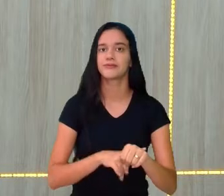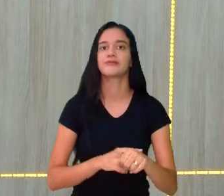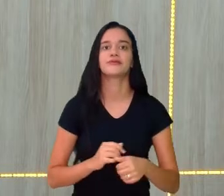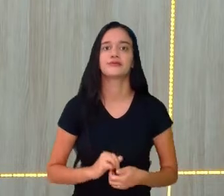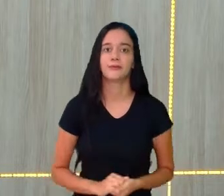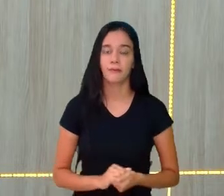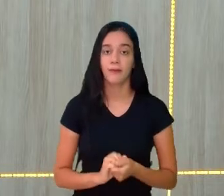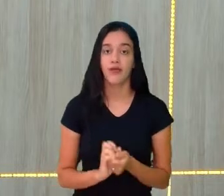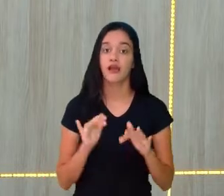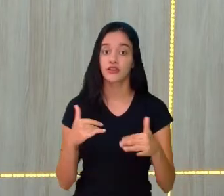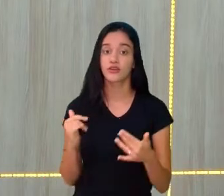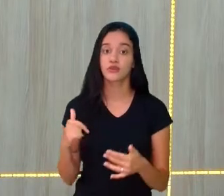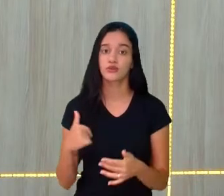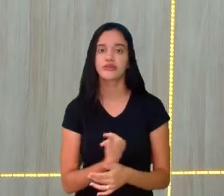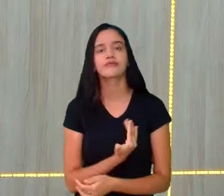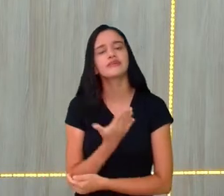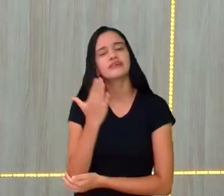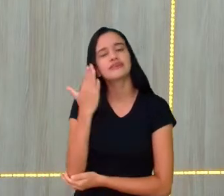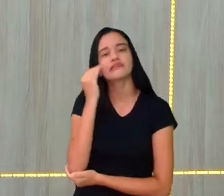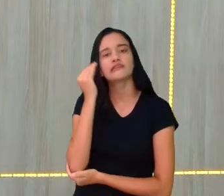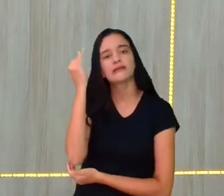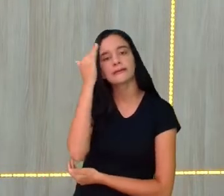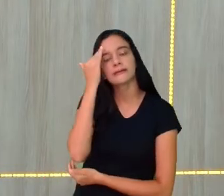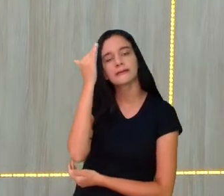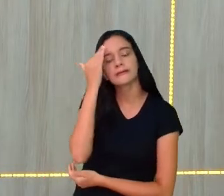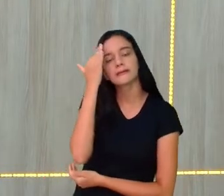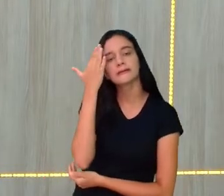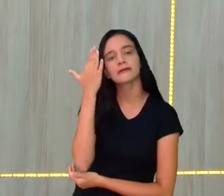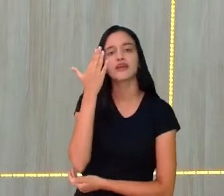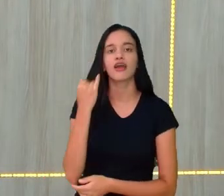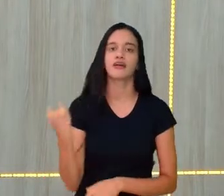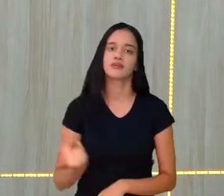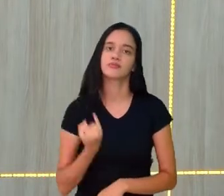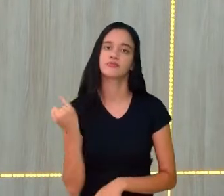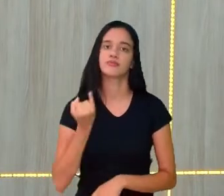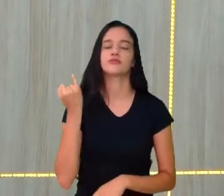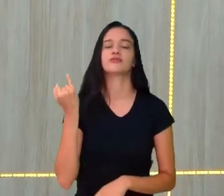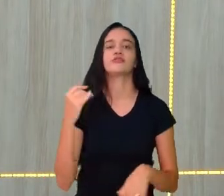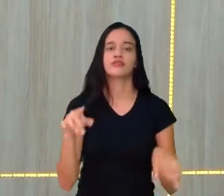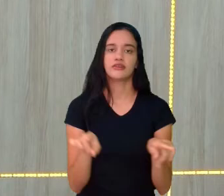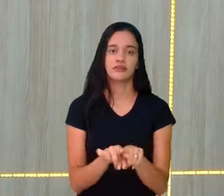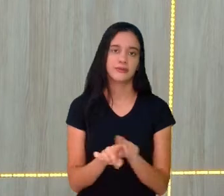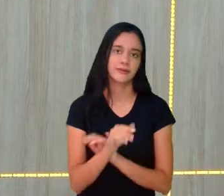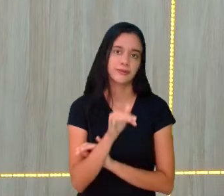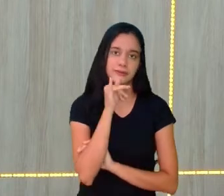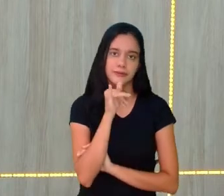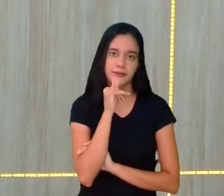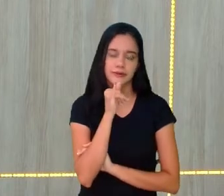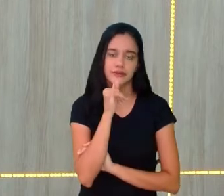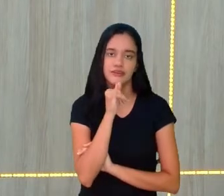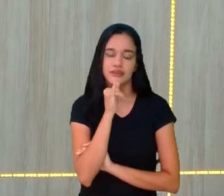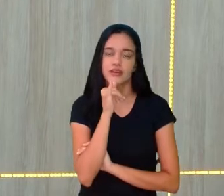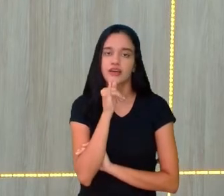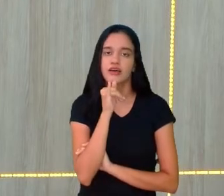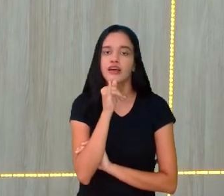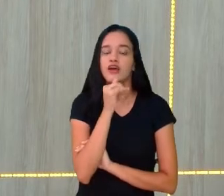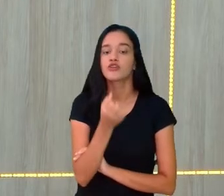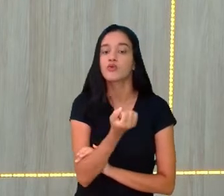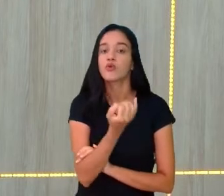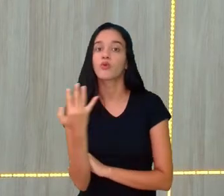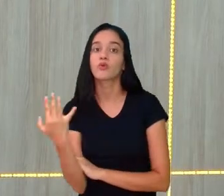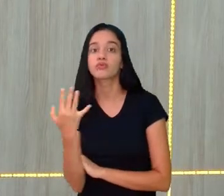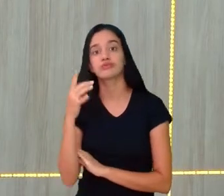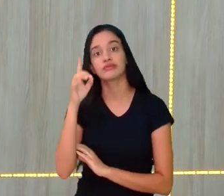tempo. Então a gente vai tentar entender a importância do tempo, importância, por exemplo, da contagem, né,